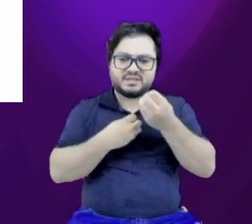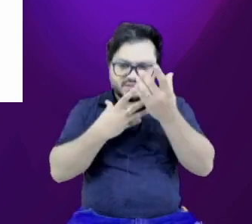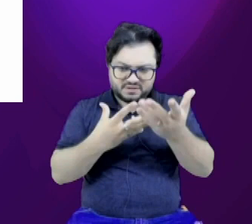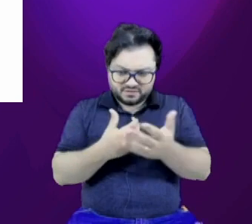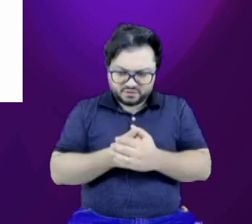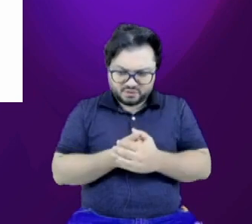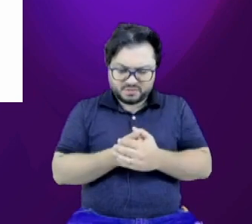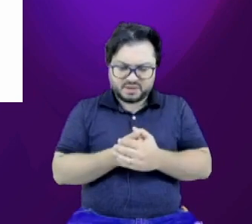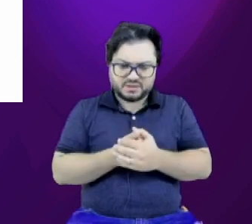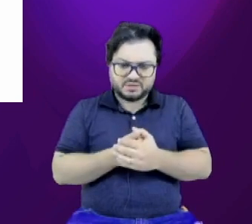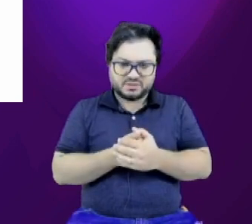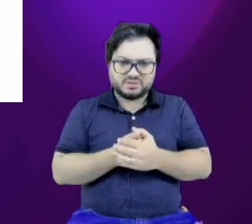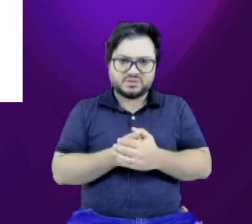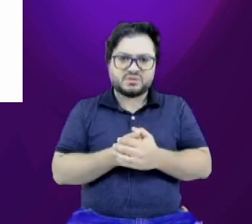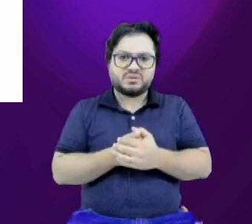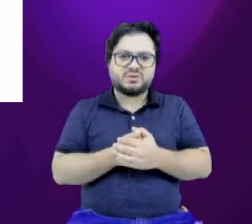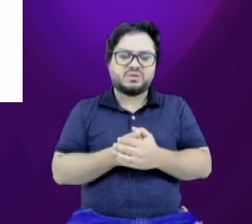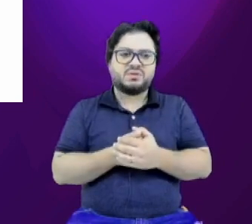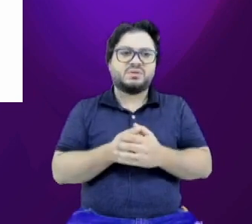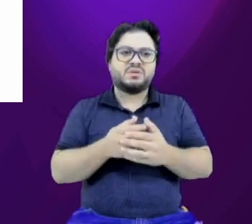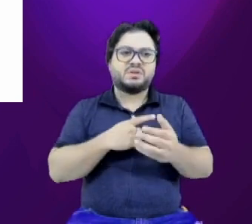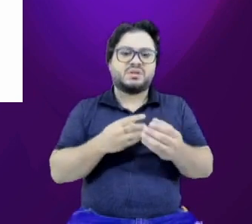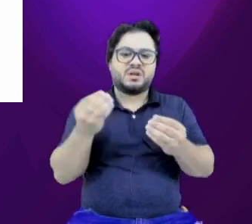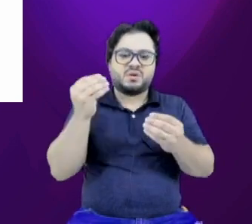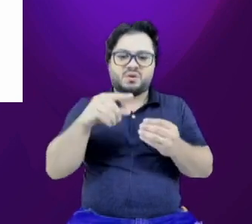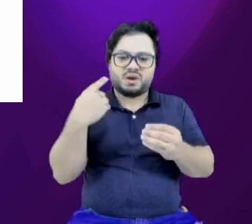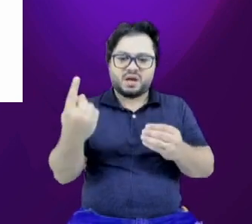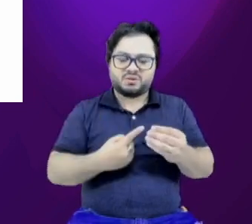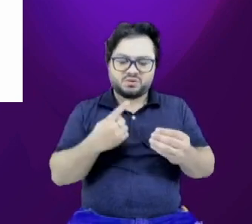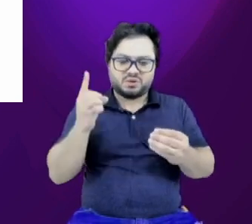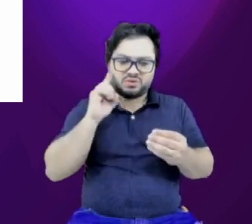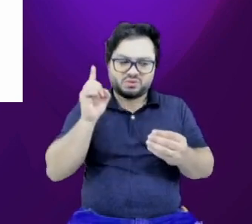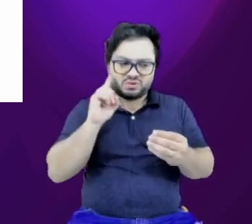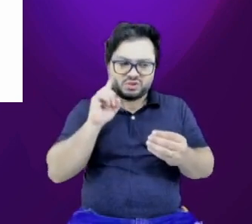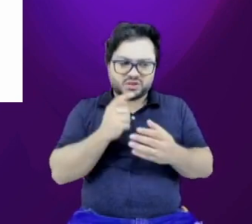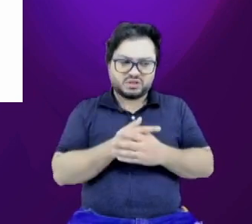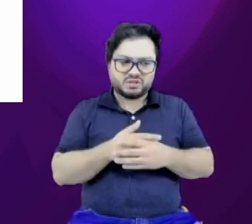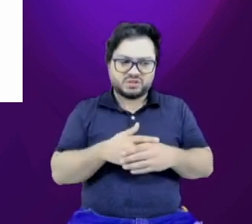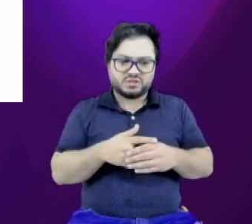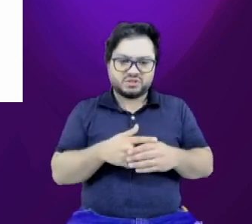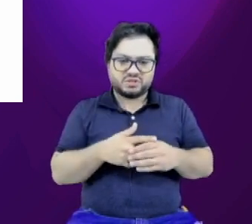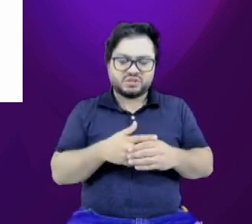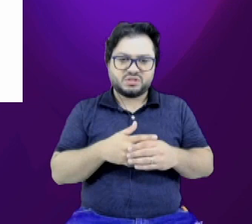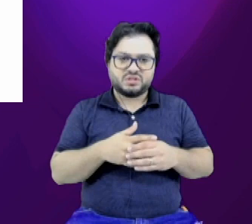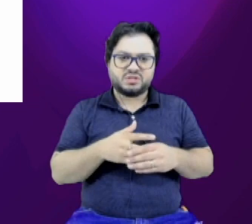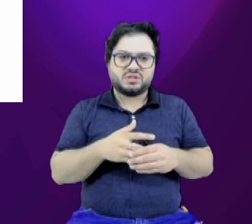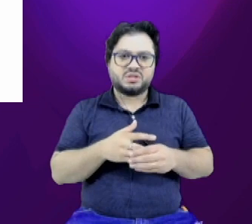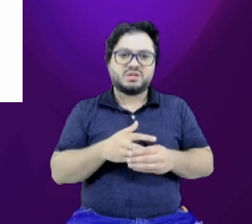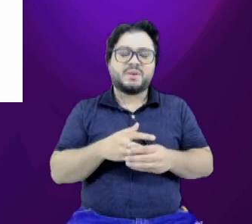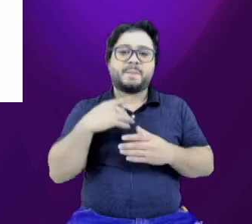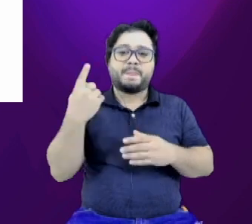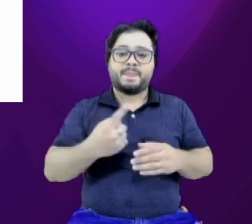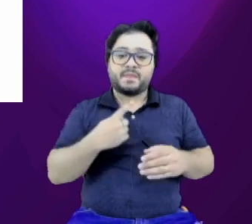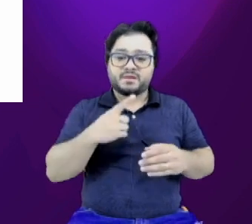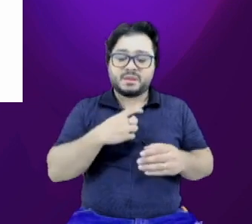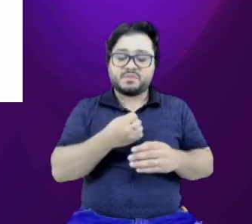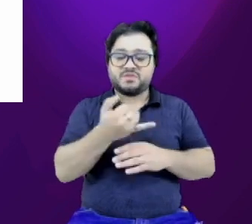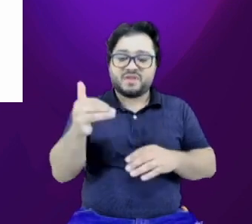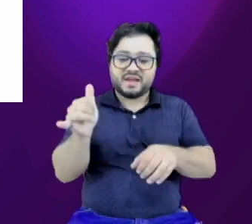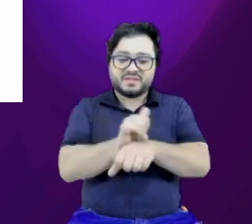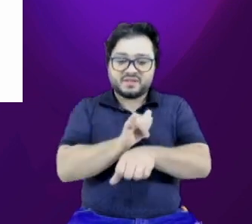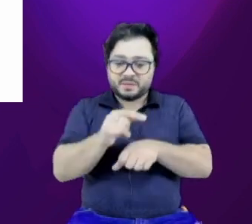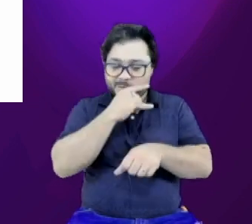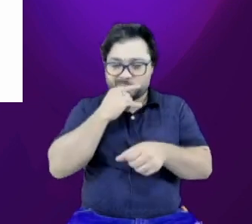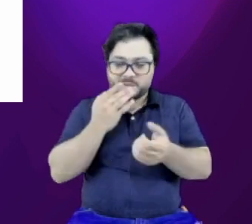isso tenha sido colocado no dia a dia. Já temos várias dessas ferramentas